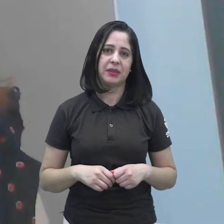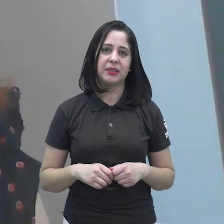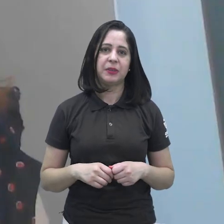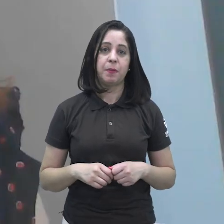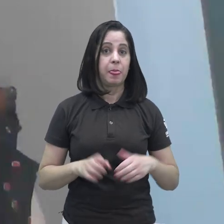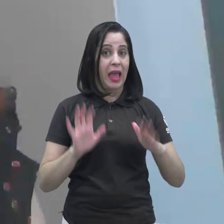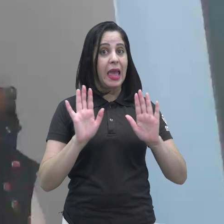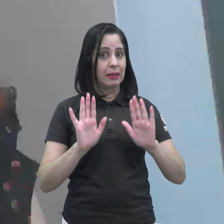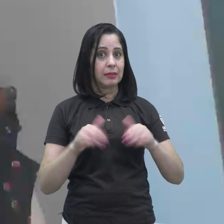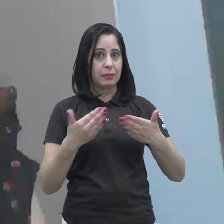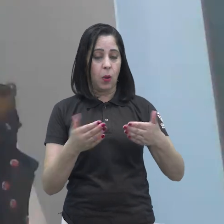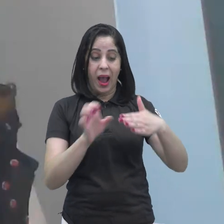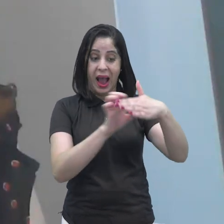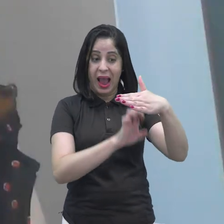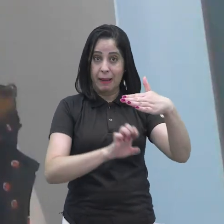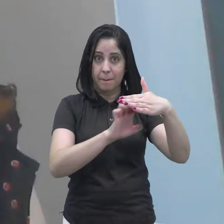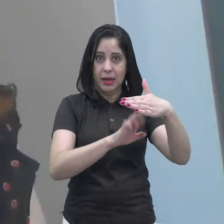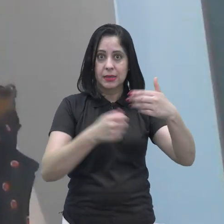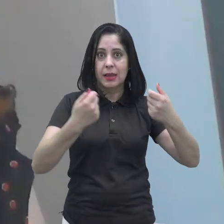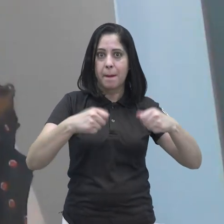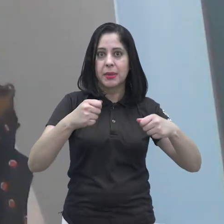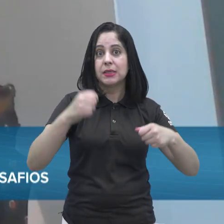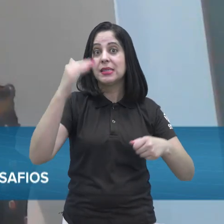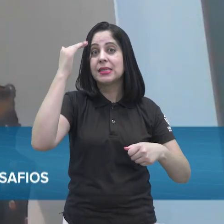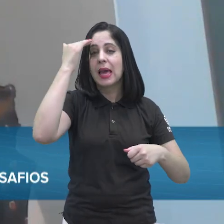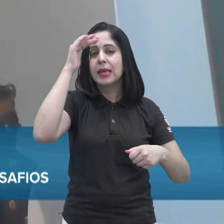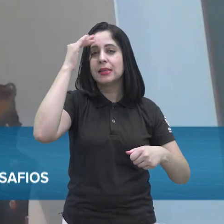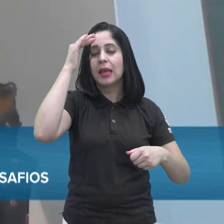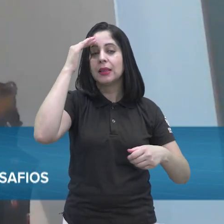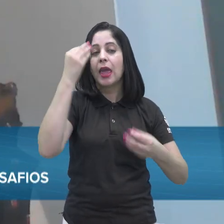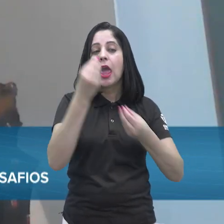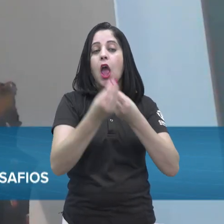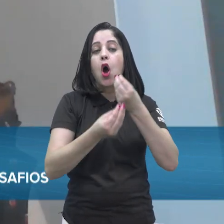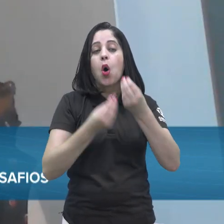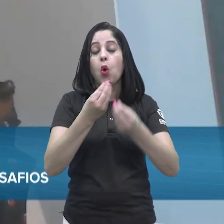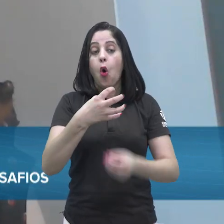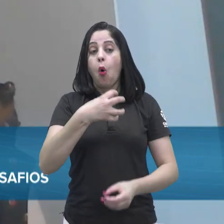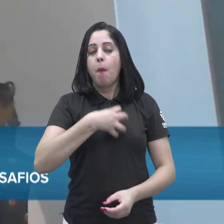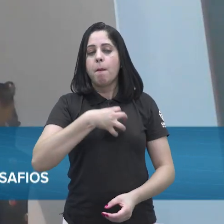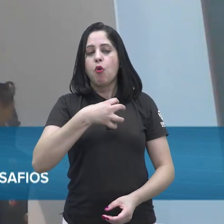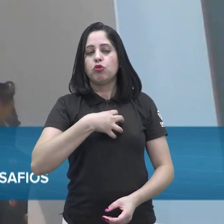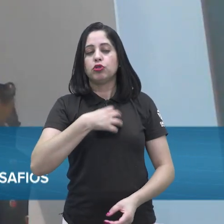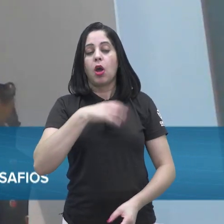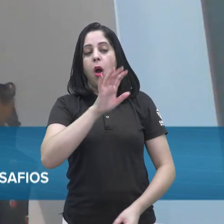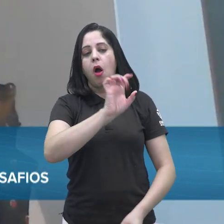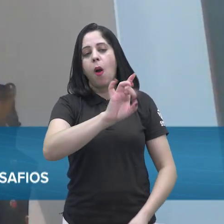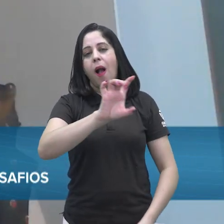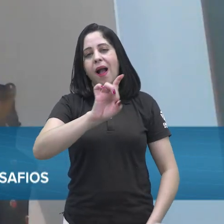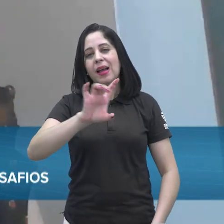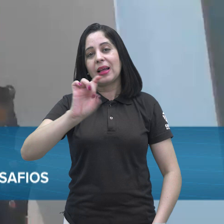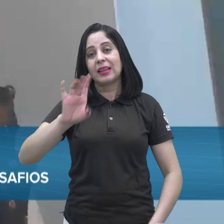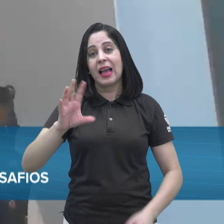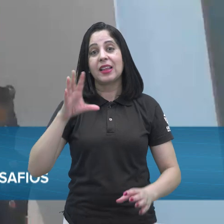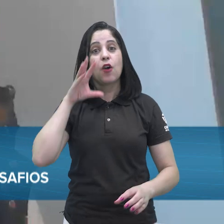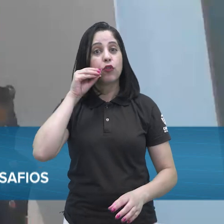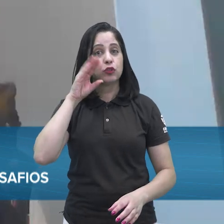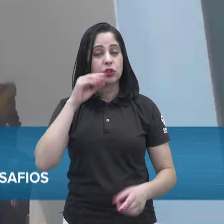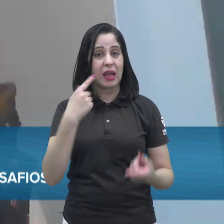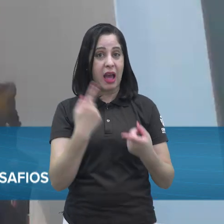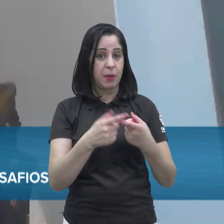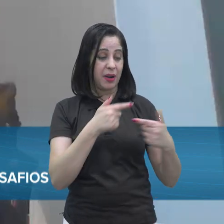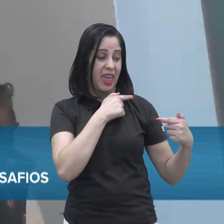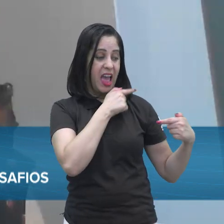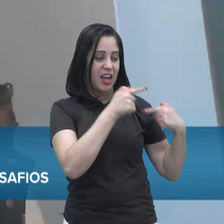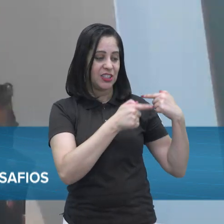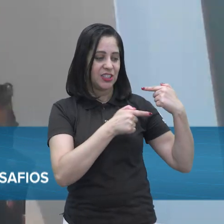Realmente a empresa precisa entender qual é o seu público interno, porque cada público interno, cada geração, ela tem